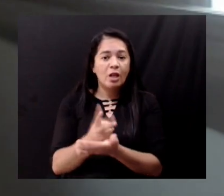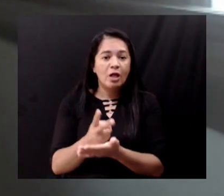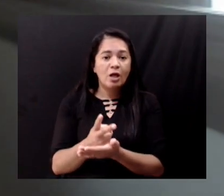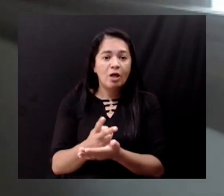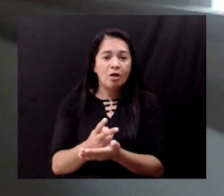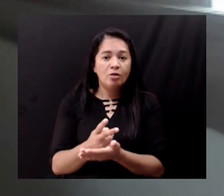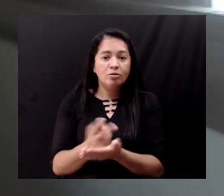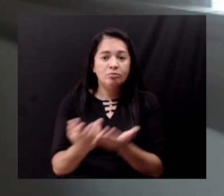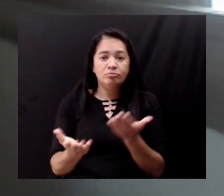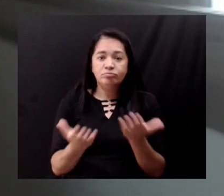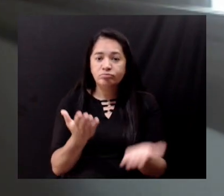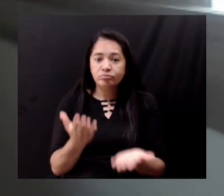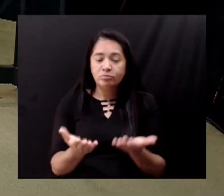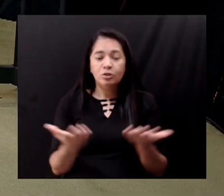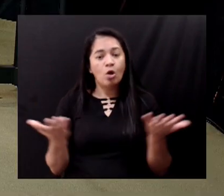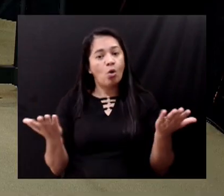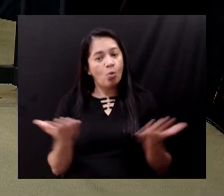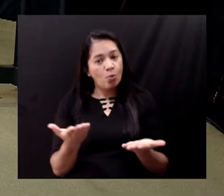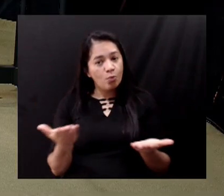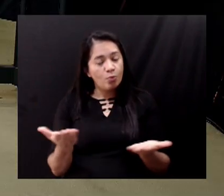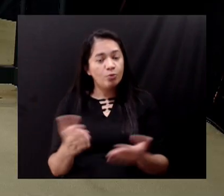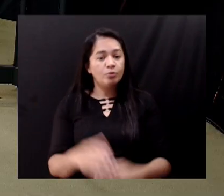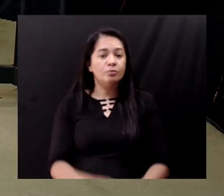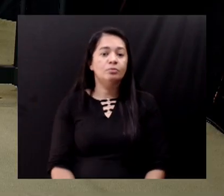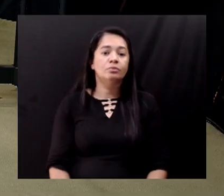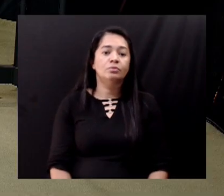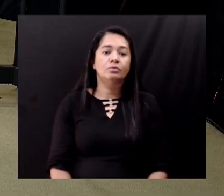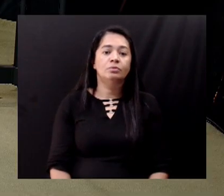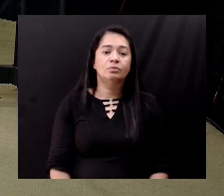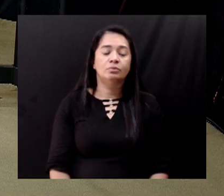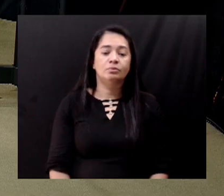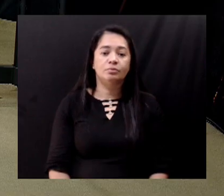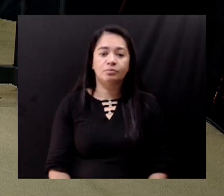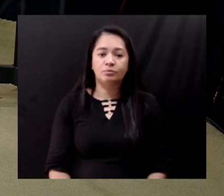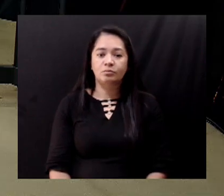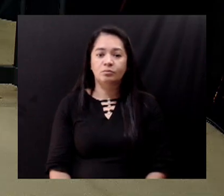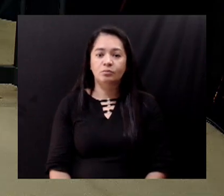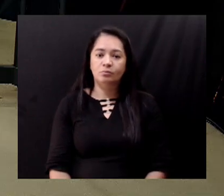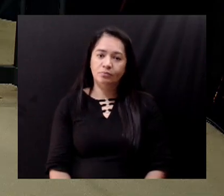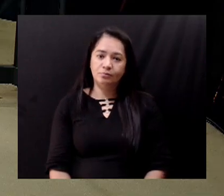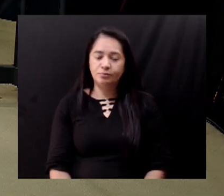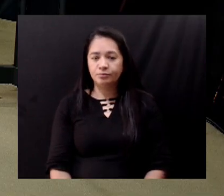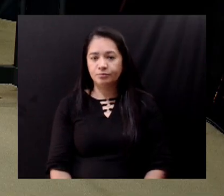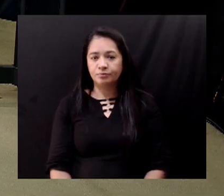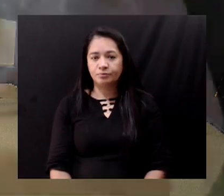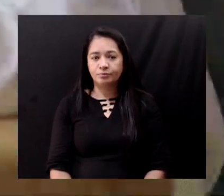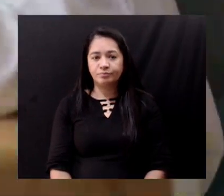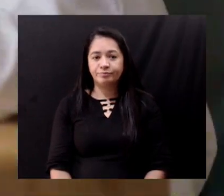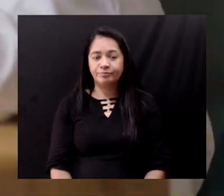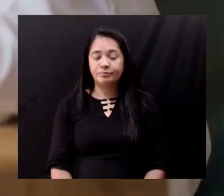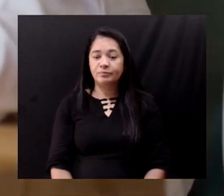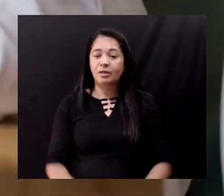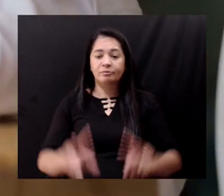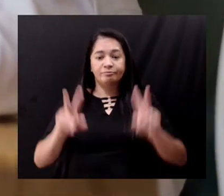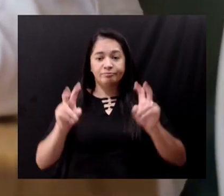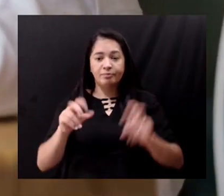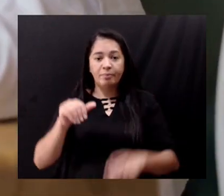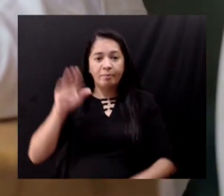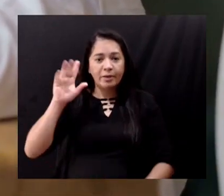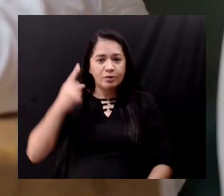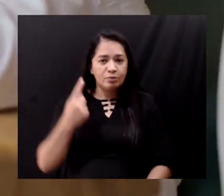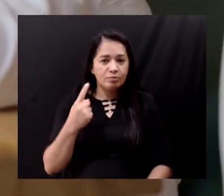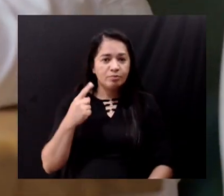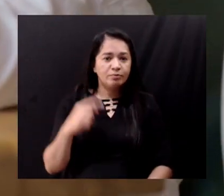dia. Muito bem. É, gente, é sobre isso. Tem mais uma, produção?